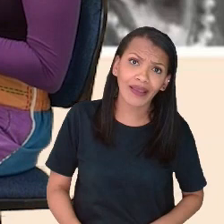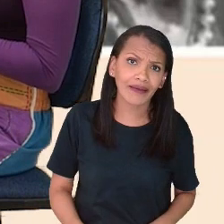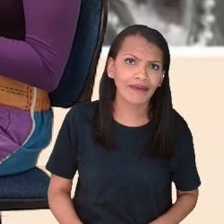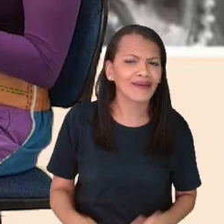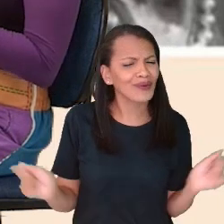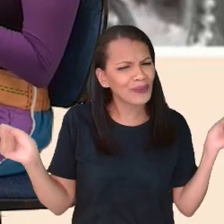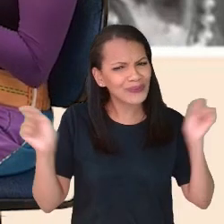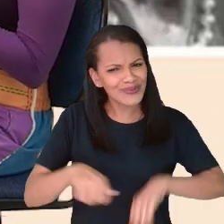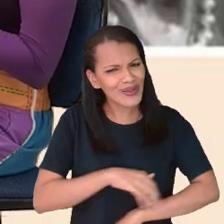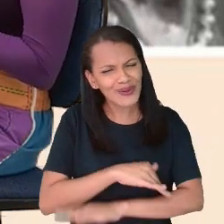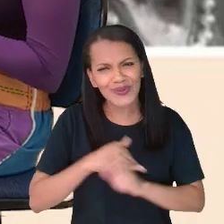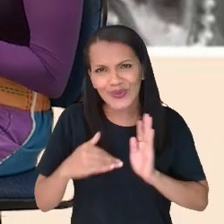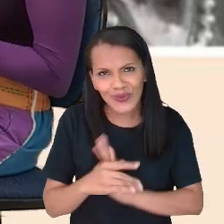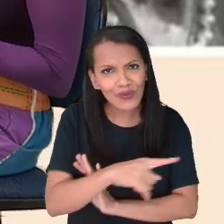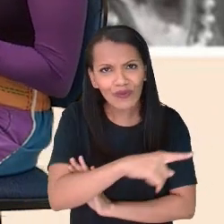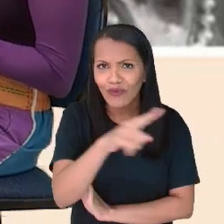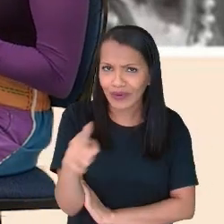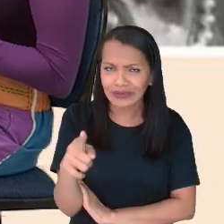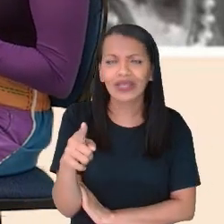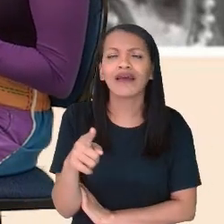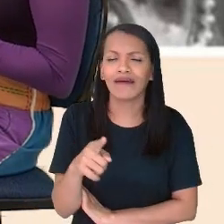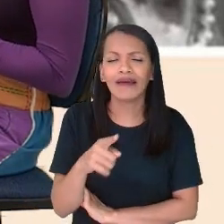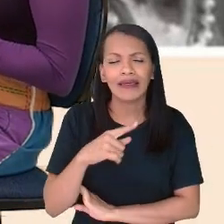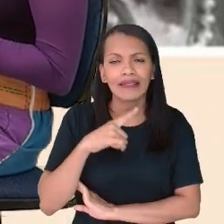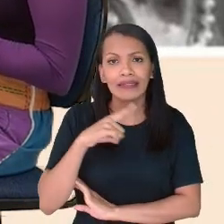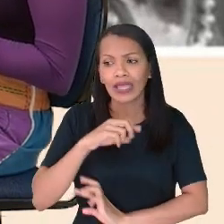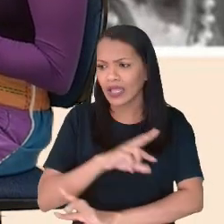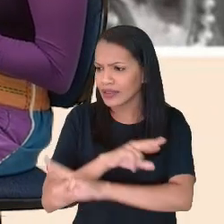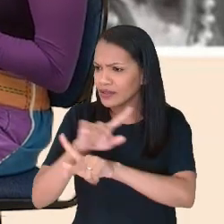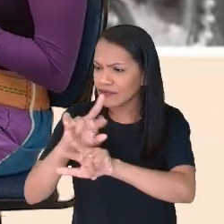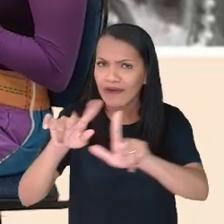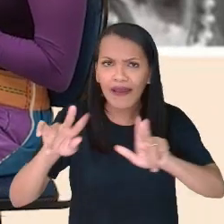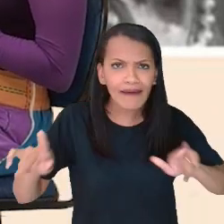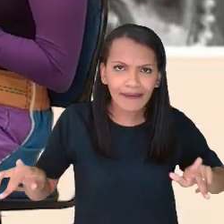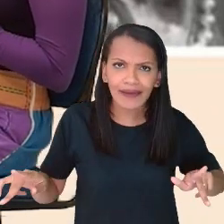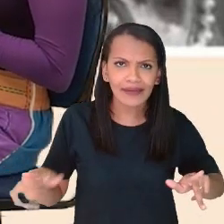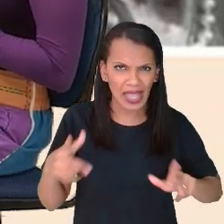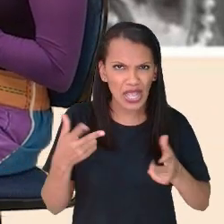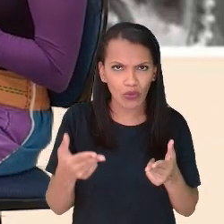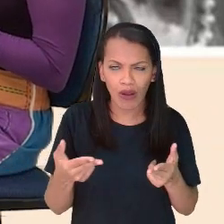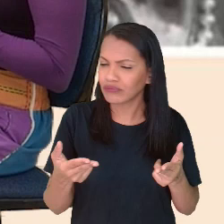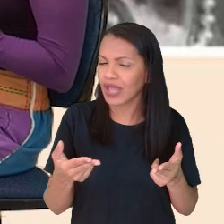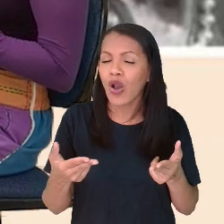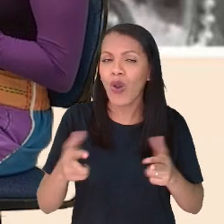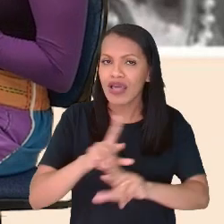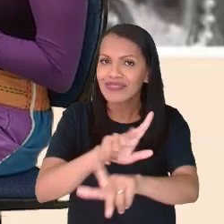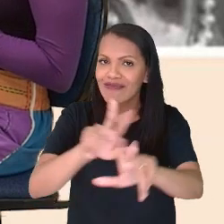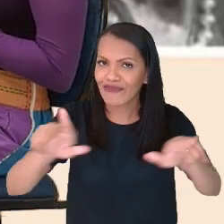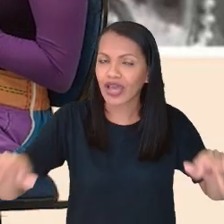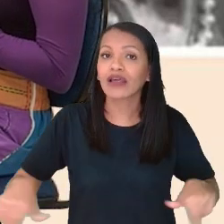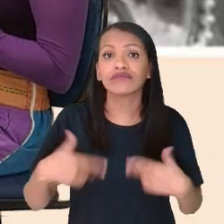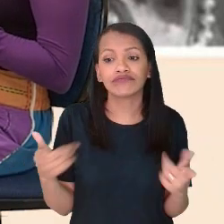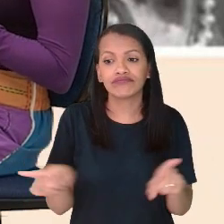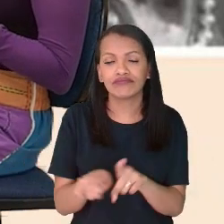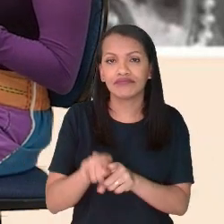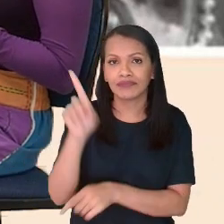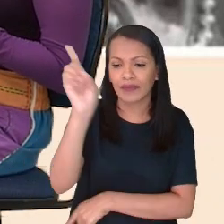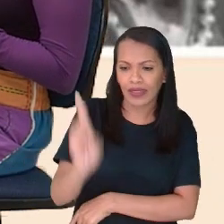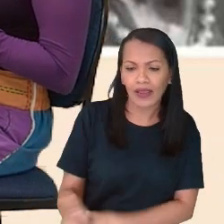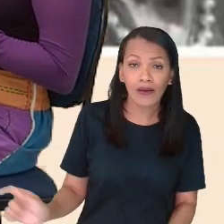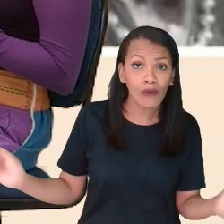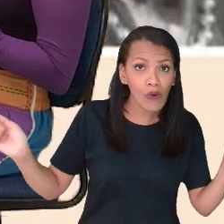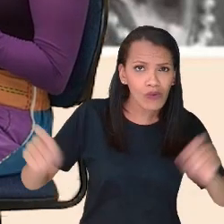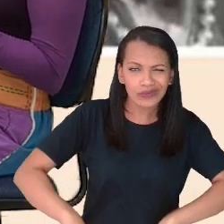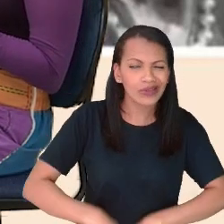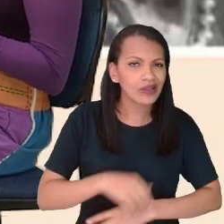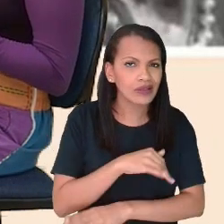capazes, né, e que todo mundo tem suas deficiências. Todos. Né? E aí tem uma frase maravilhosa que Nisso da Silveira